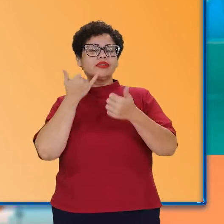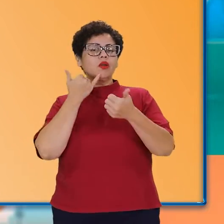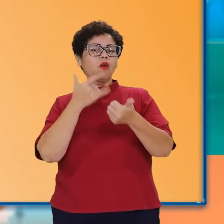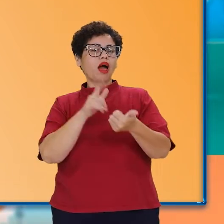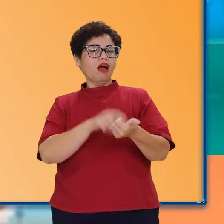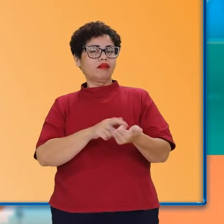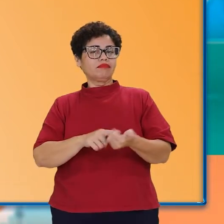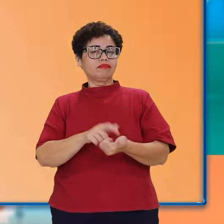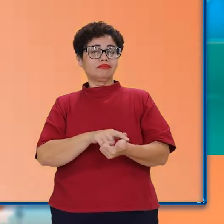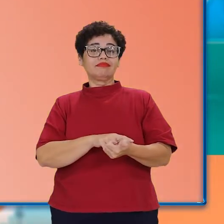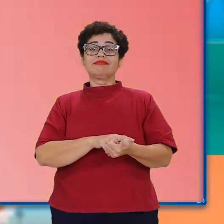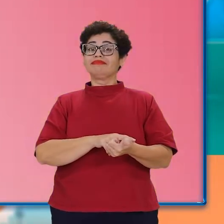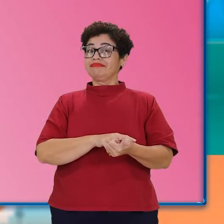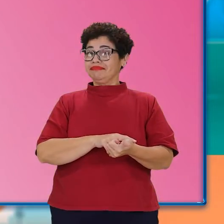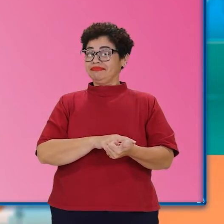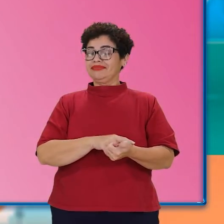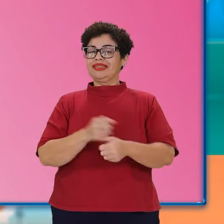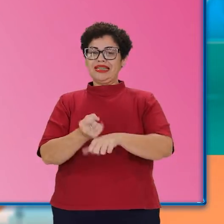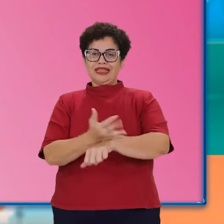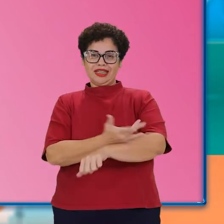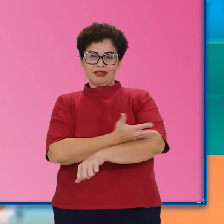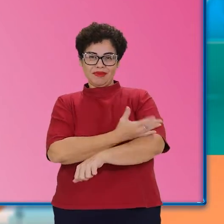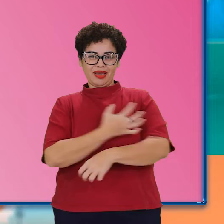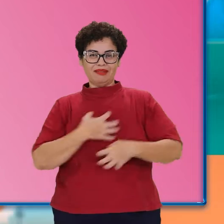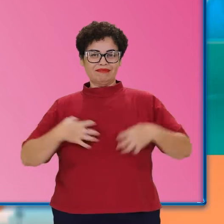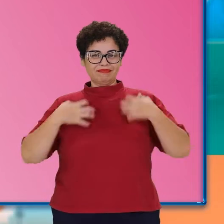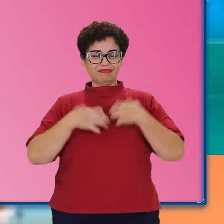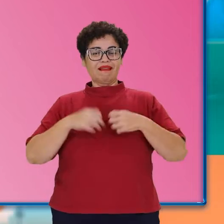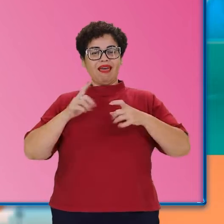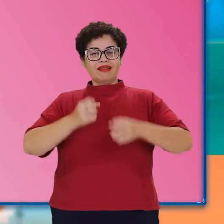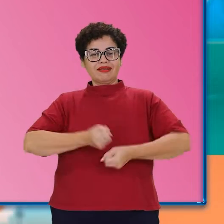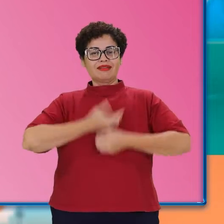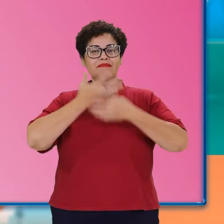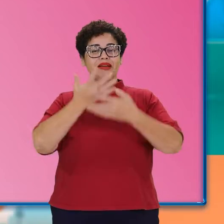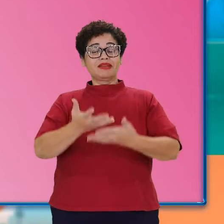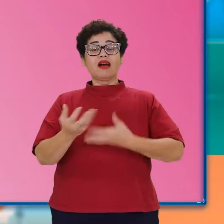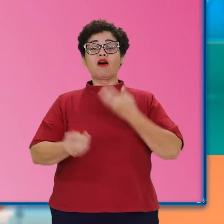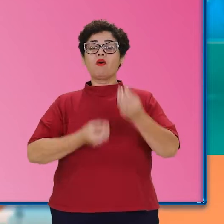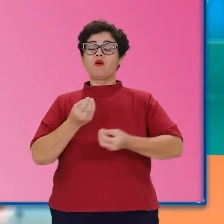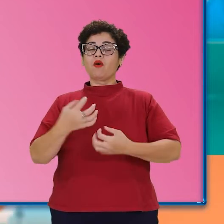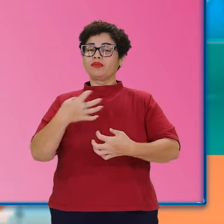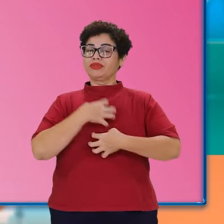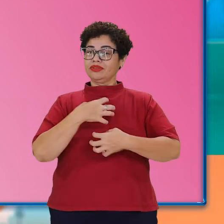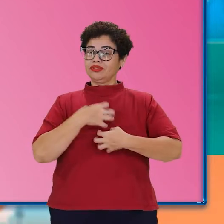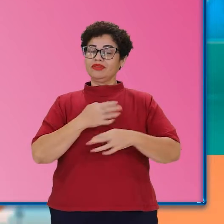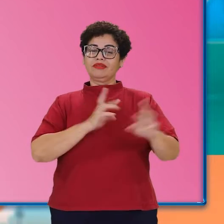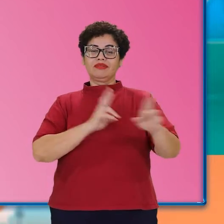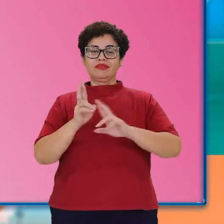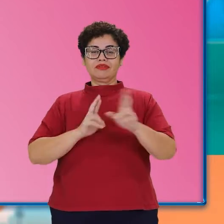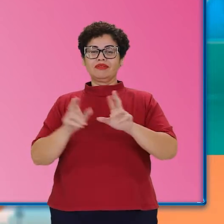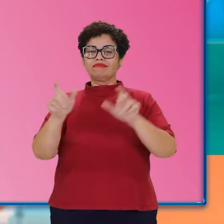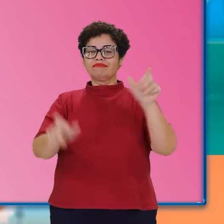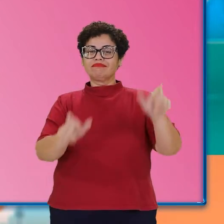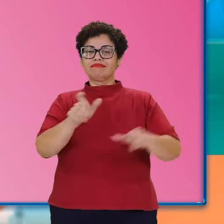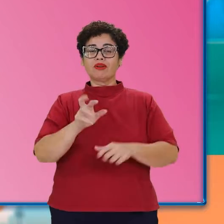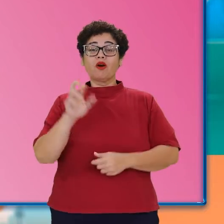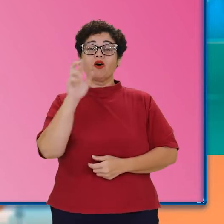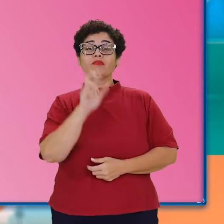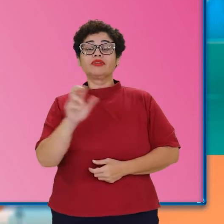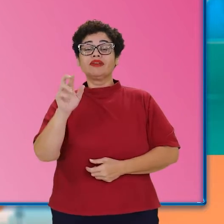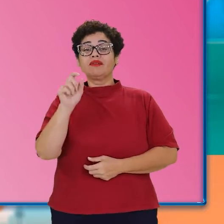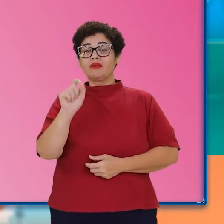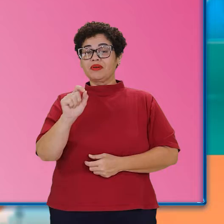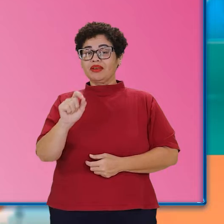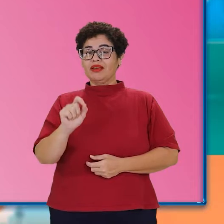olhou para o seu celular". Sentimento envolve expressar como nos sentimos em relação ao